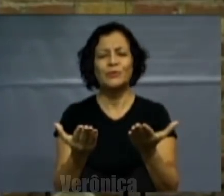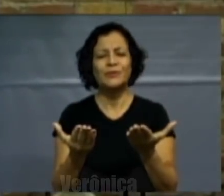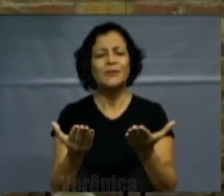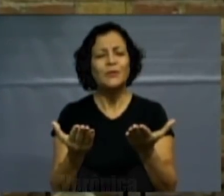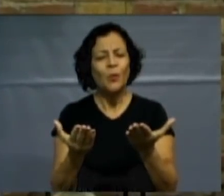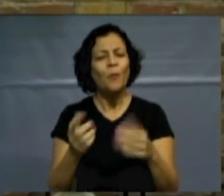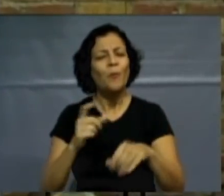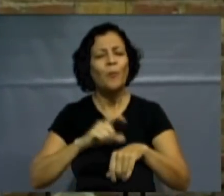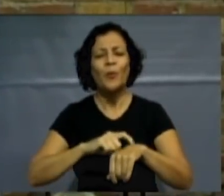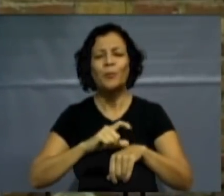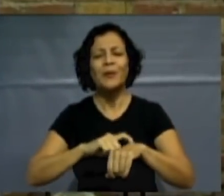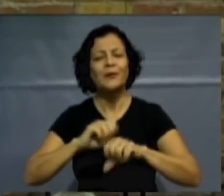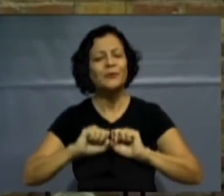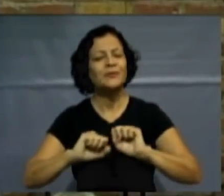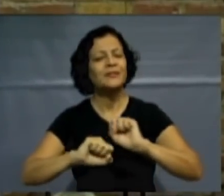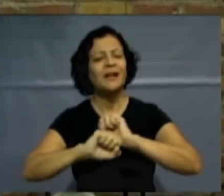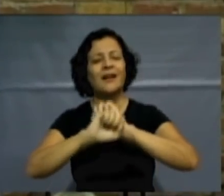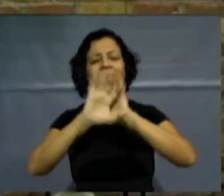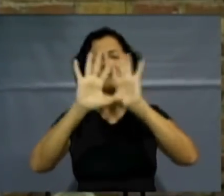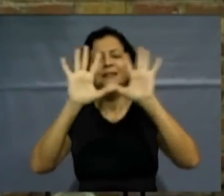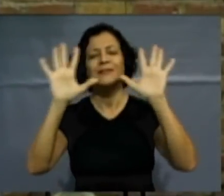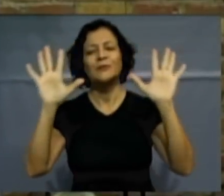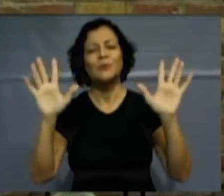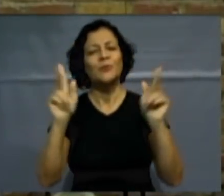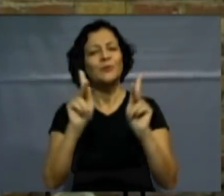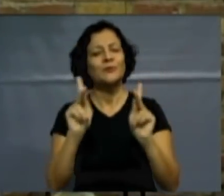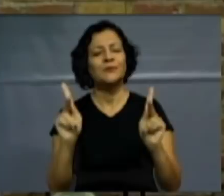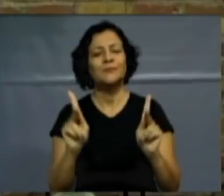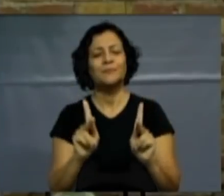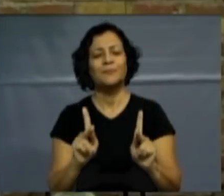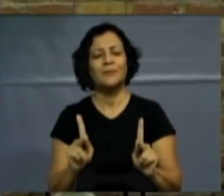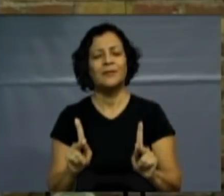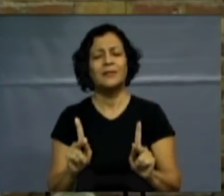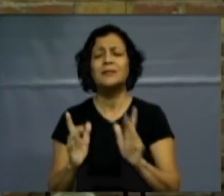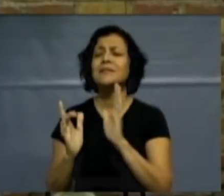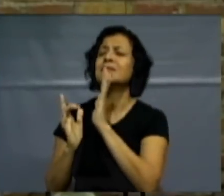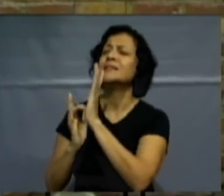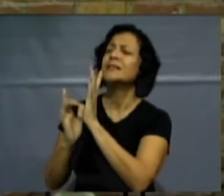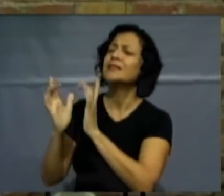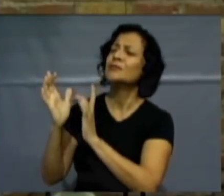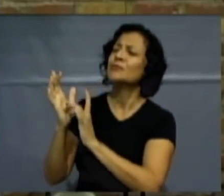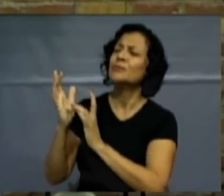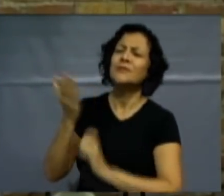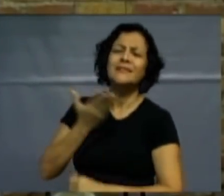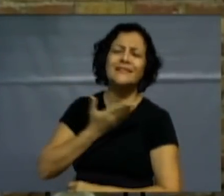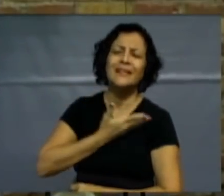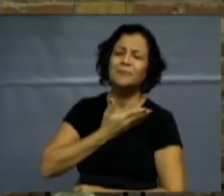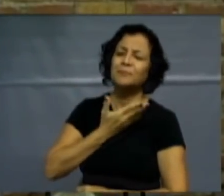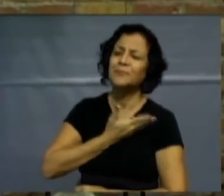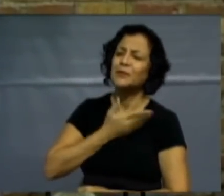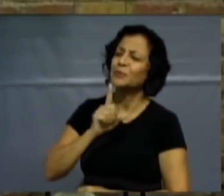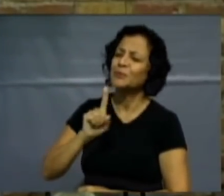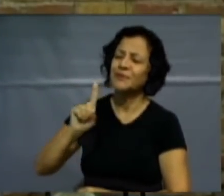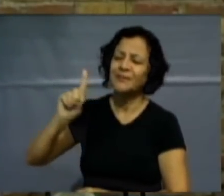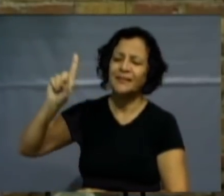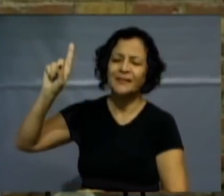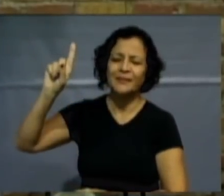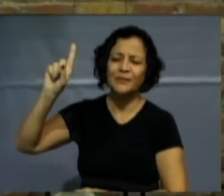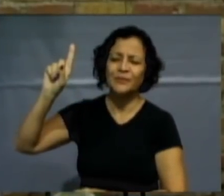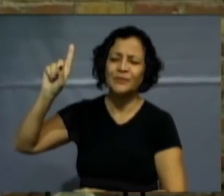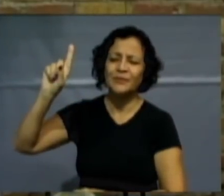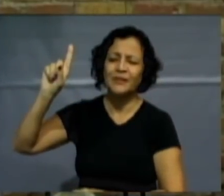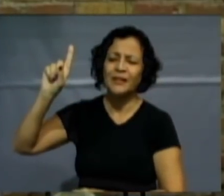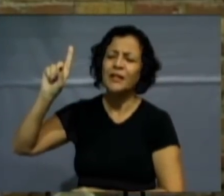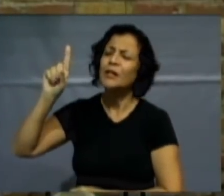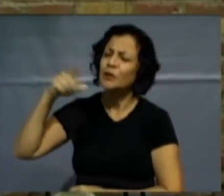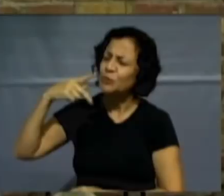esclarecedora e em paz. Senhor Jesus, divino amigo, que o teu amor se